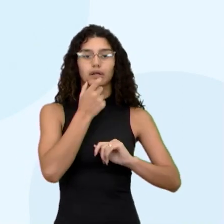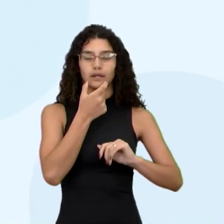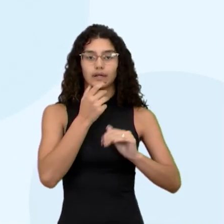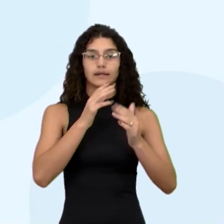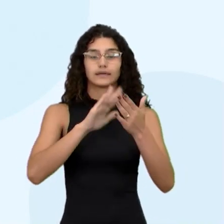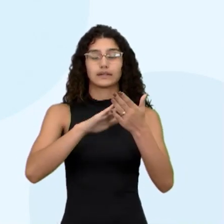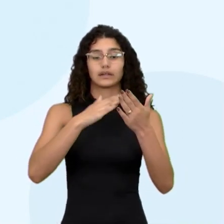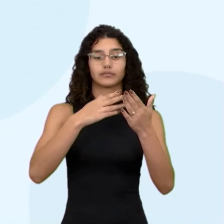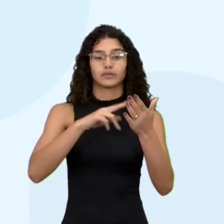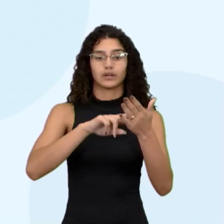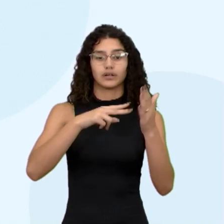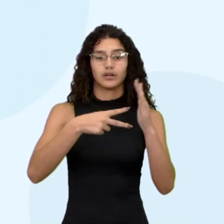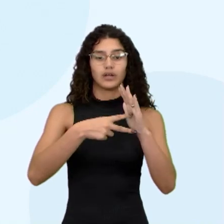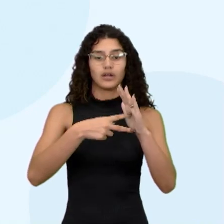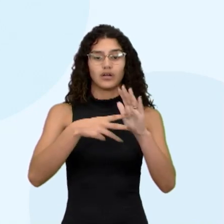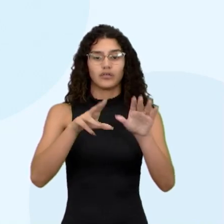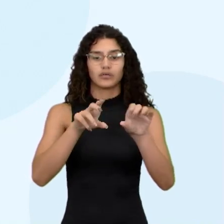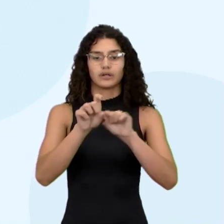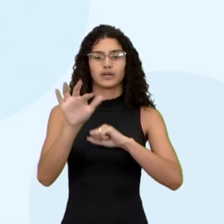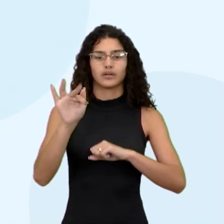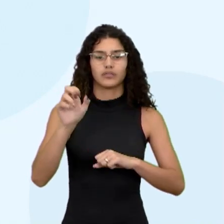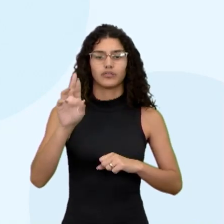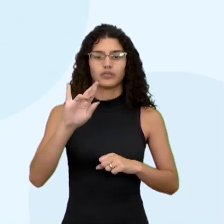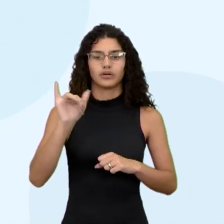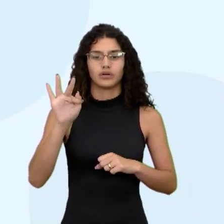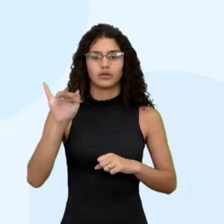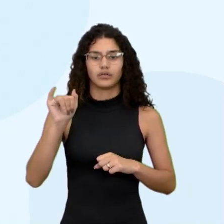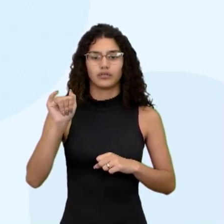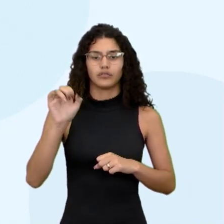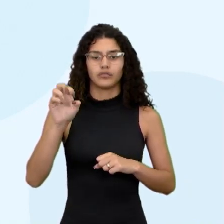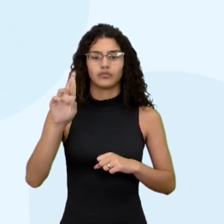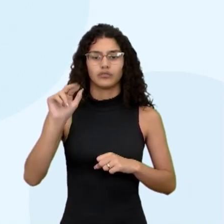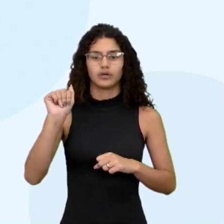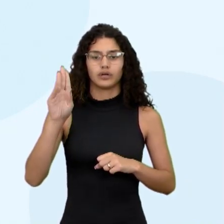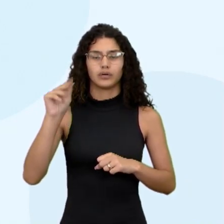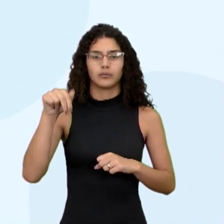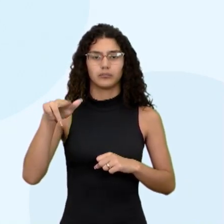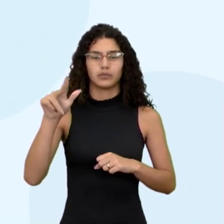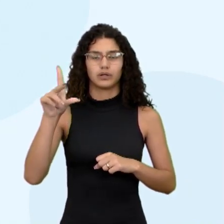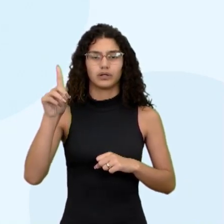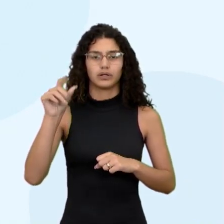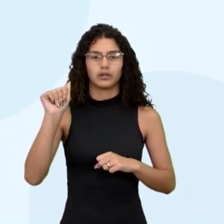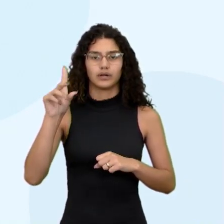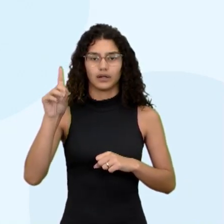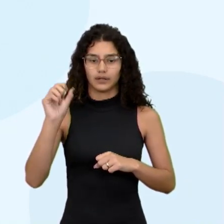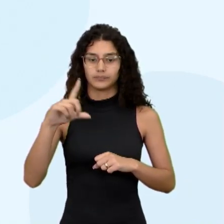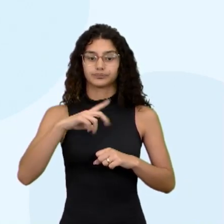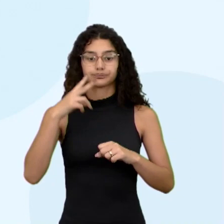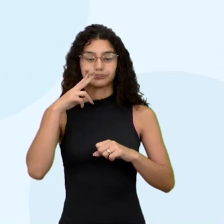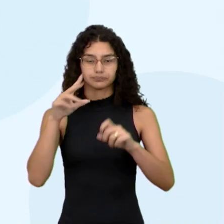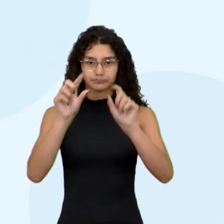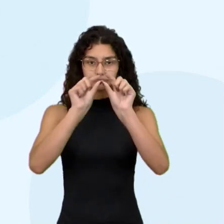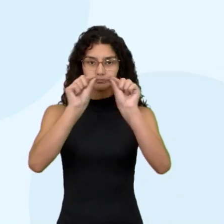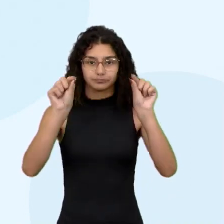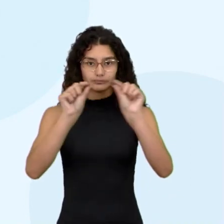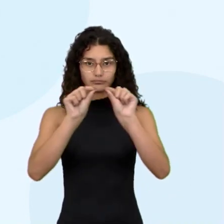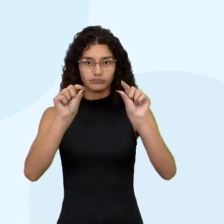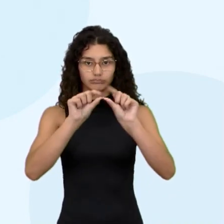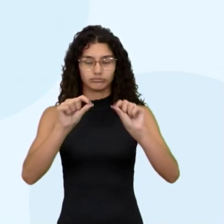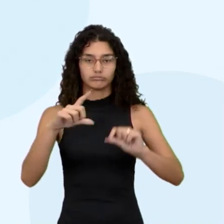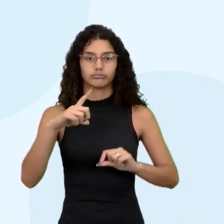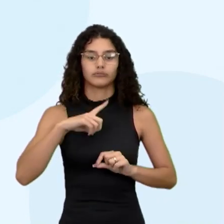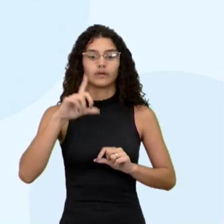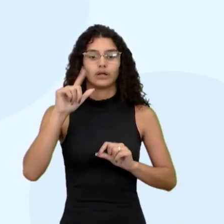traduzindo é formação ferrífera bandada, porque vocês estão vendo lá, né, as linhas, né? Essas linhas aí